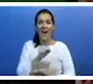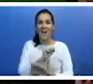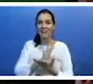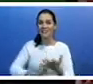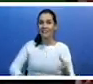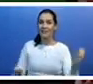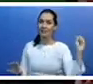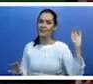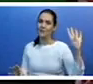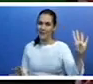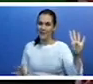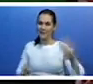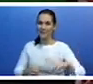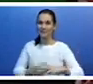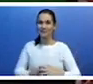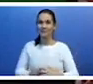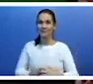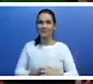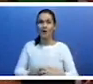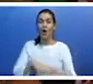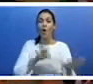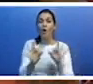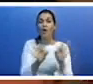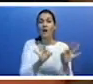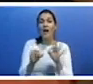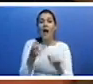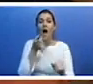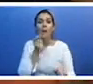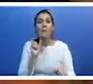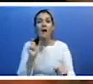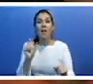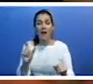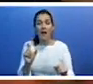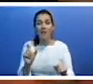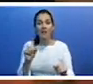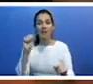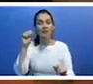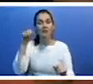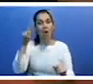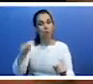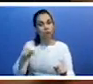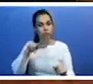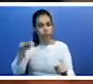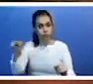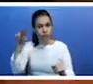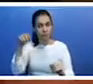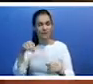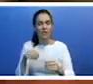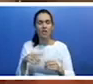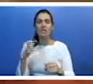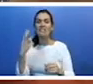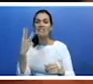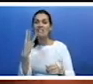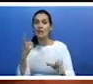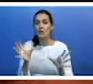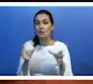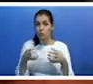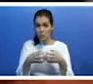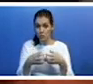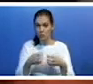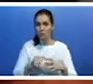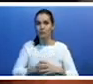Exercício 4. Organize as palavras da cruzadinha em 3 grupos. Nós fizemos aquela cruzadinha,